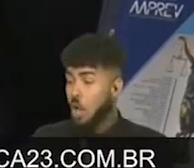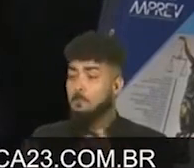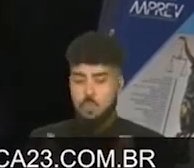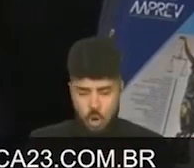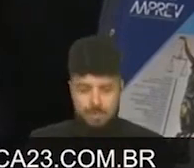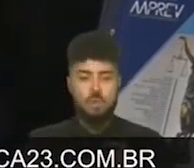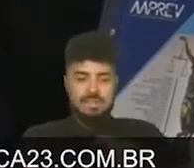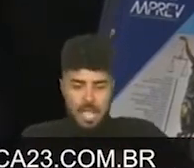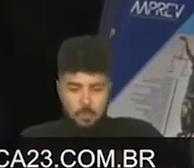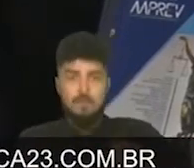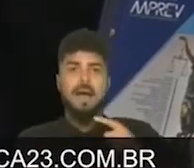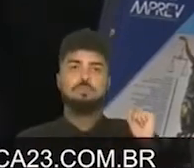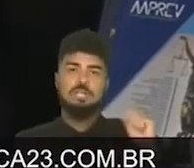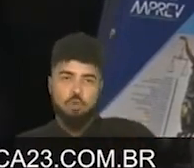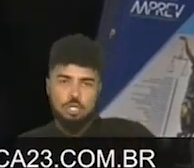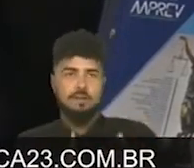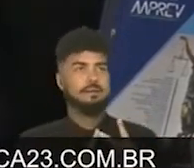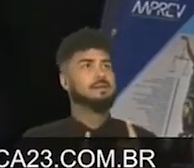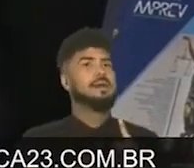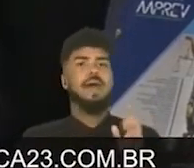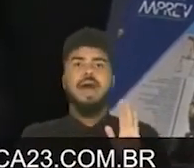o benefício de auxílio-doença,